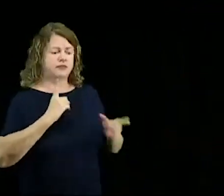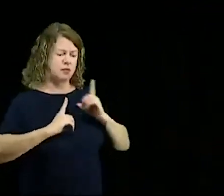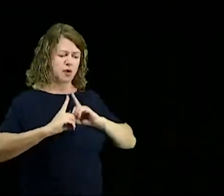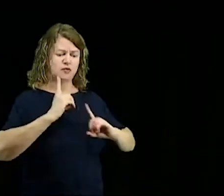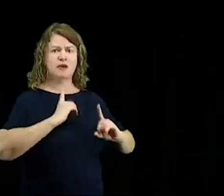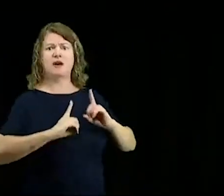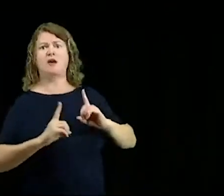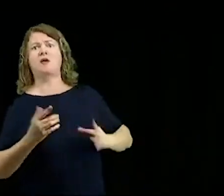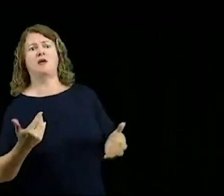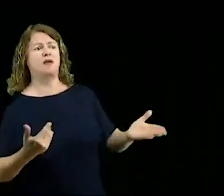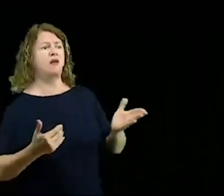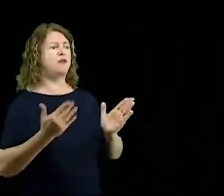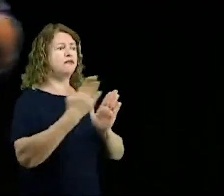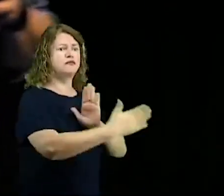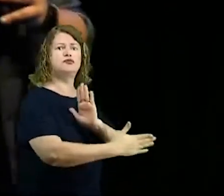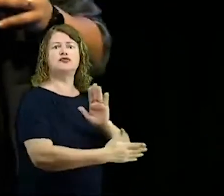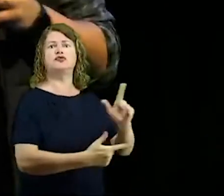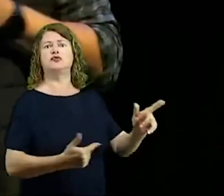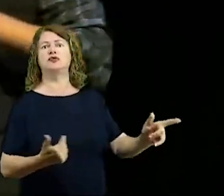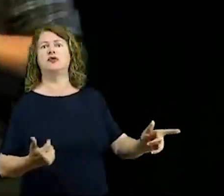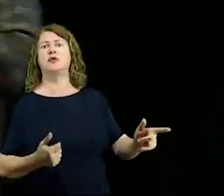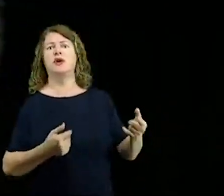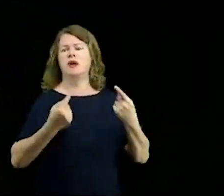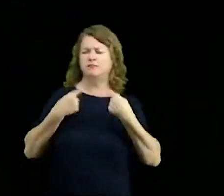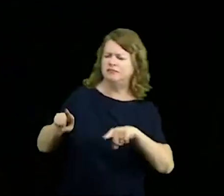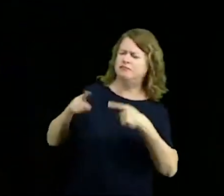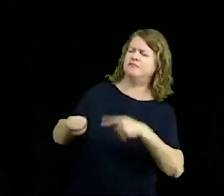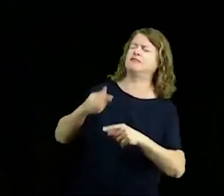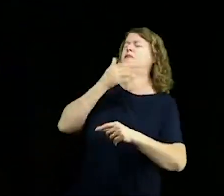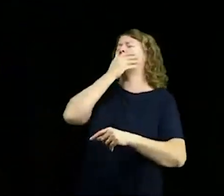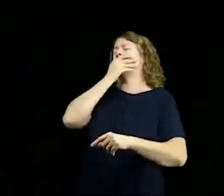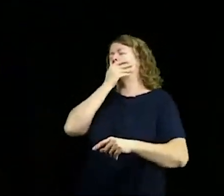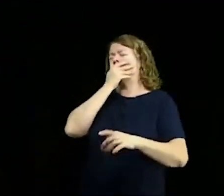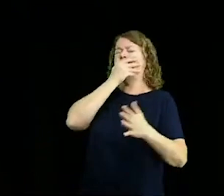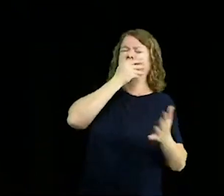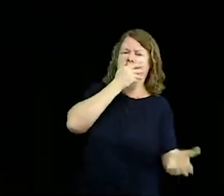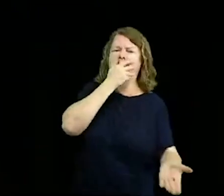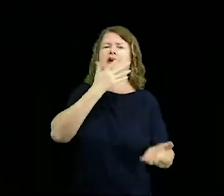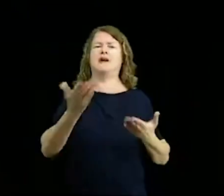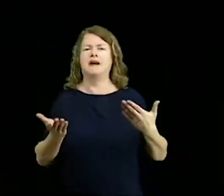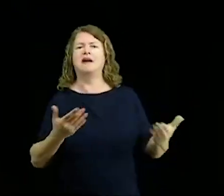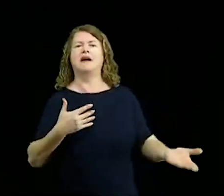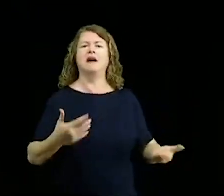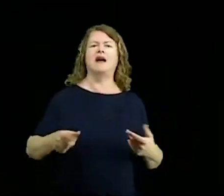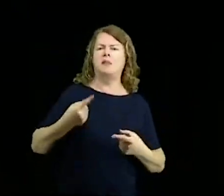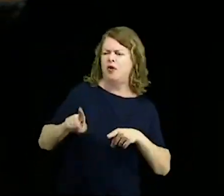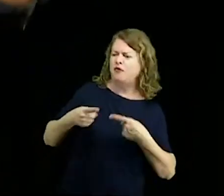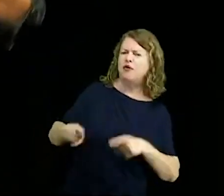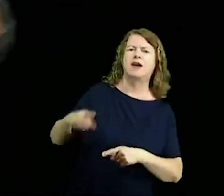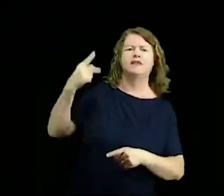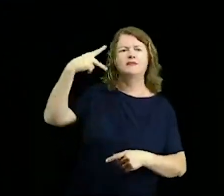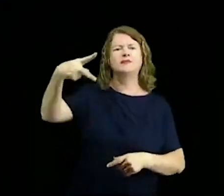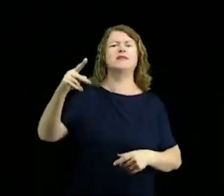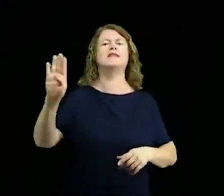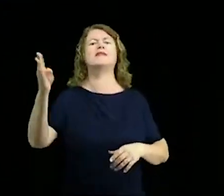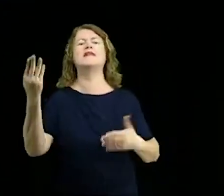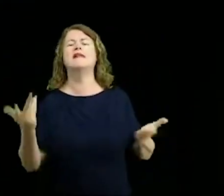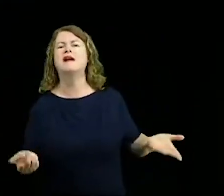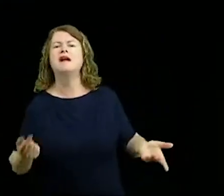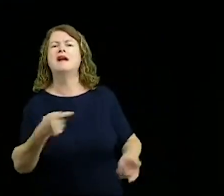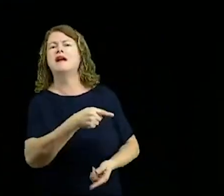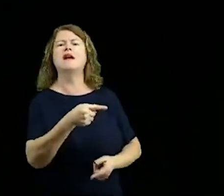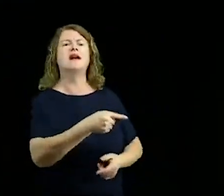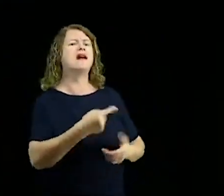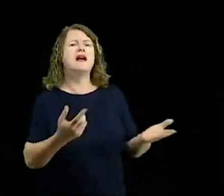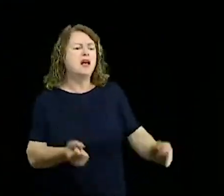rainha, Elias estava alegre, Elias foi um zombador, ele foi fazia bullying com os profetas de Baal. Elias, ele passou por